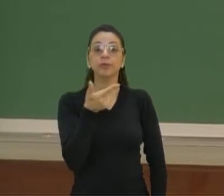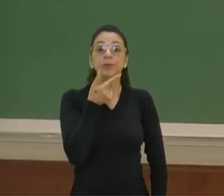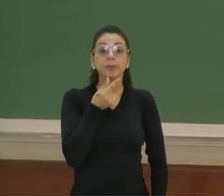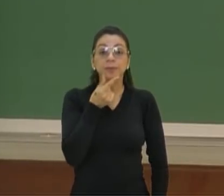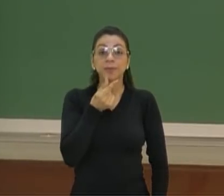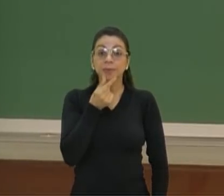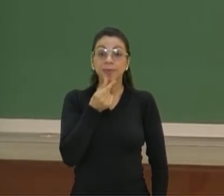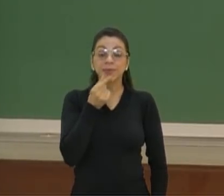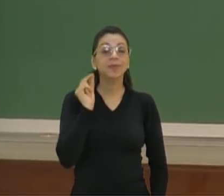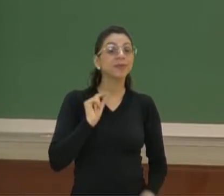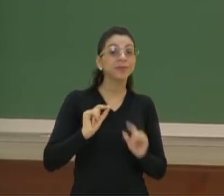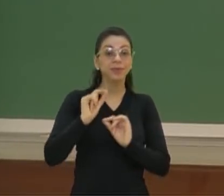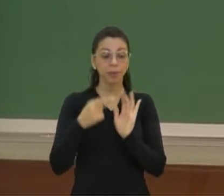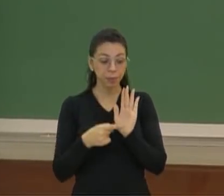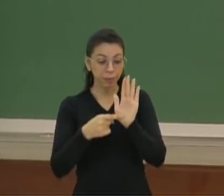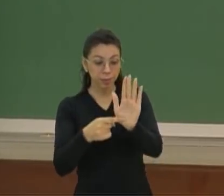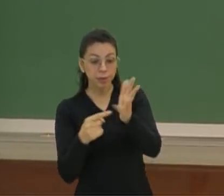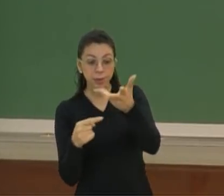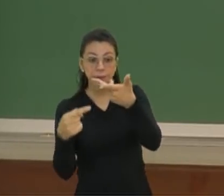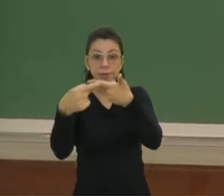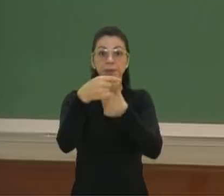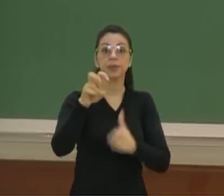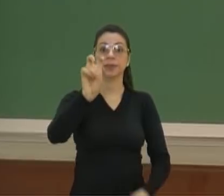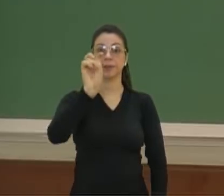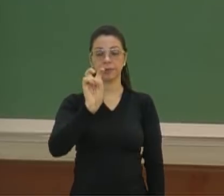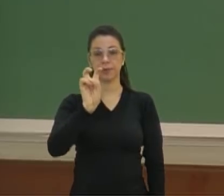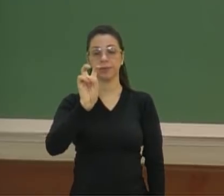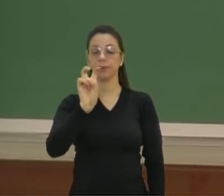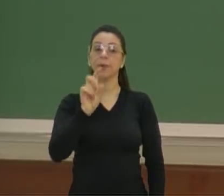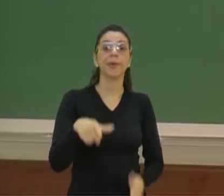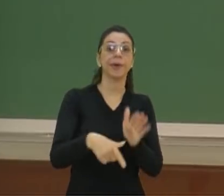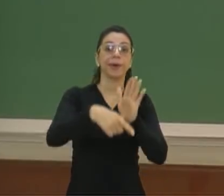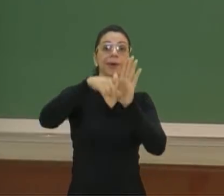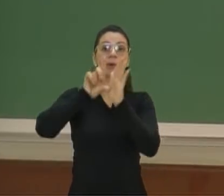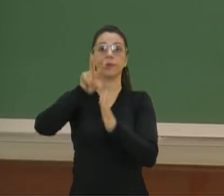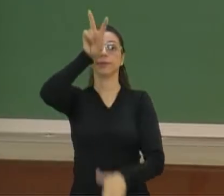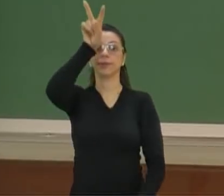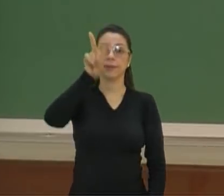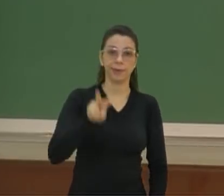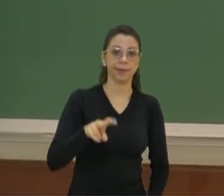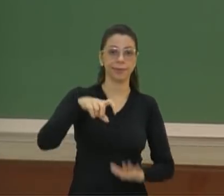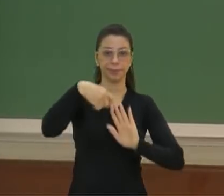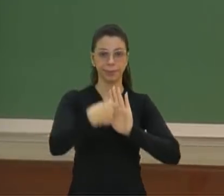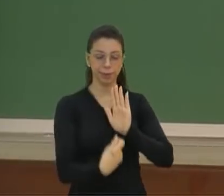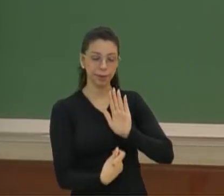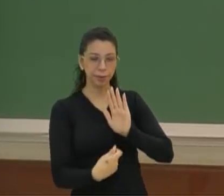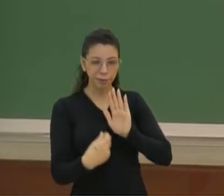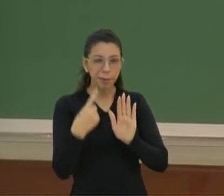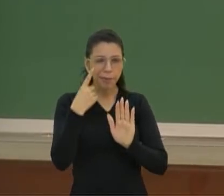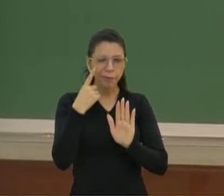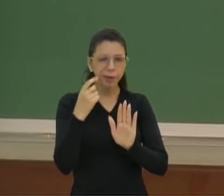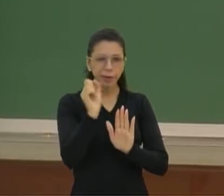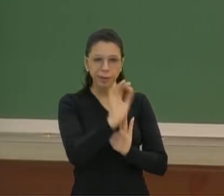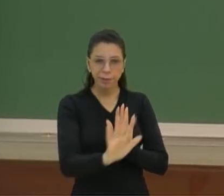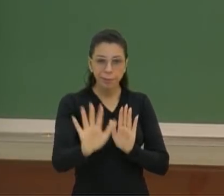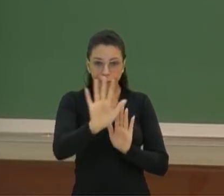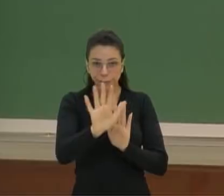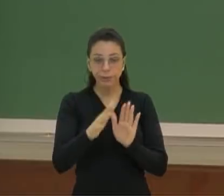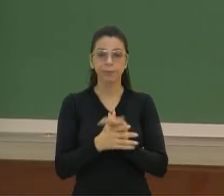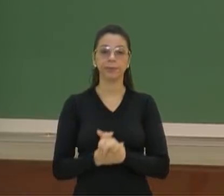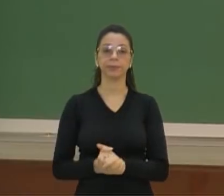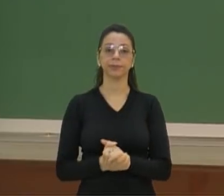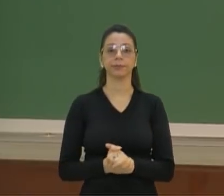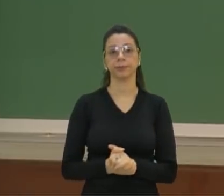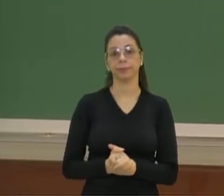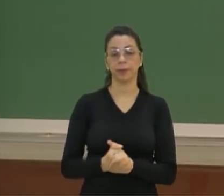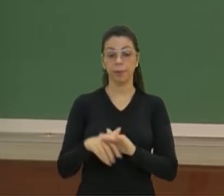menininho mostrando os 5 sentidos. Então, antes de nós lermos o texto, vamos ler as imagens? Ela não